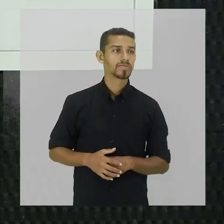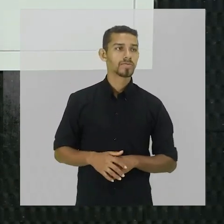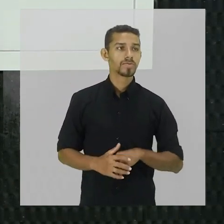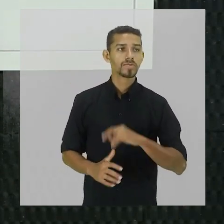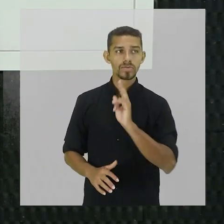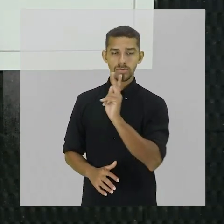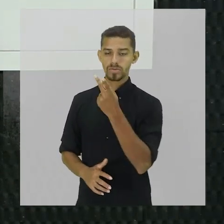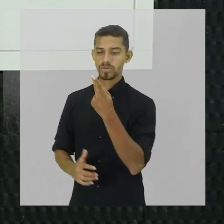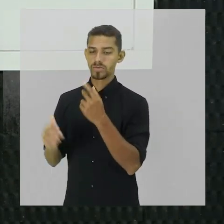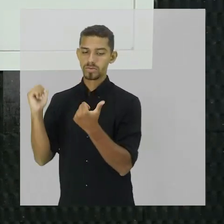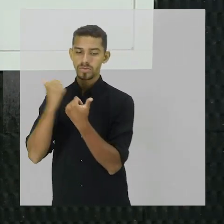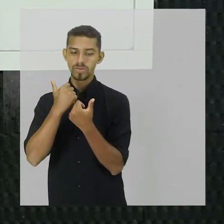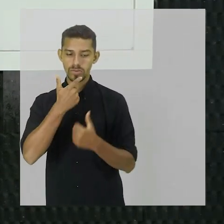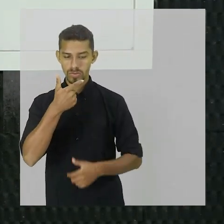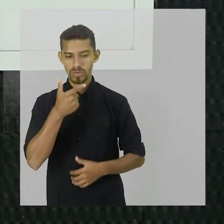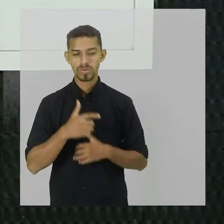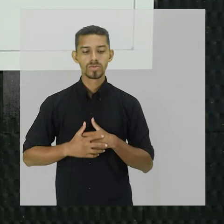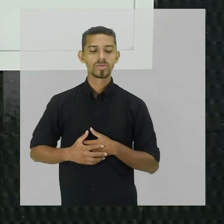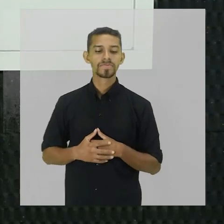multiplicado pela altura, que é 2.